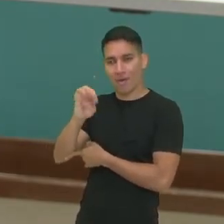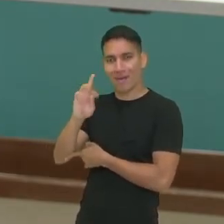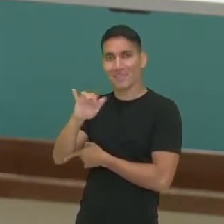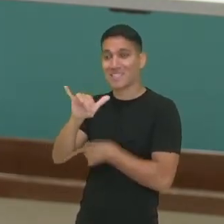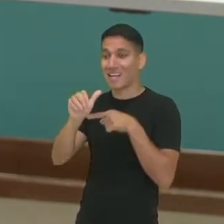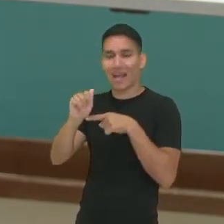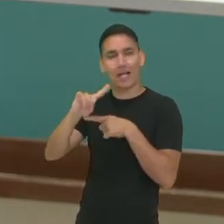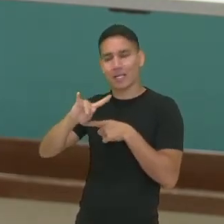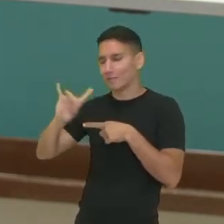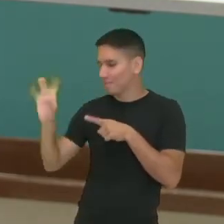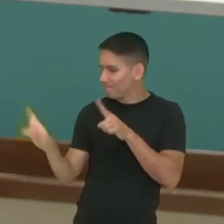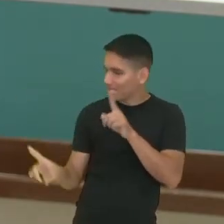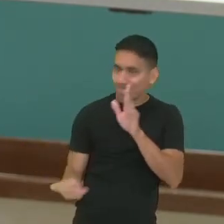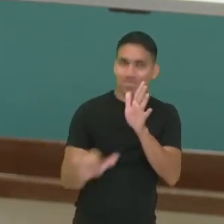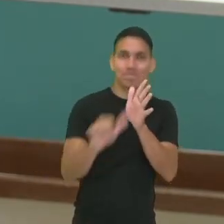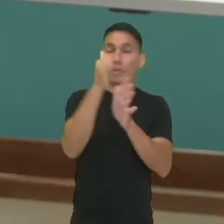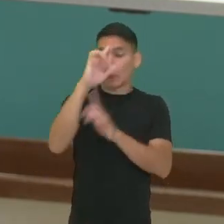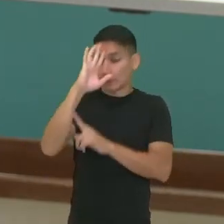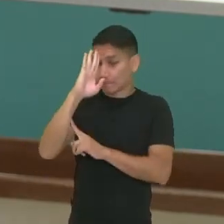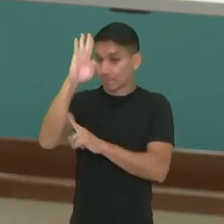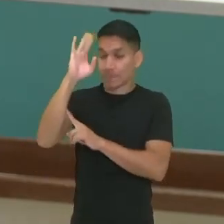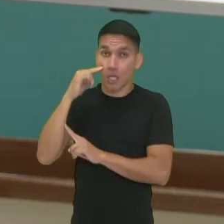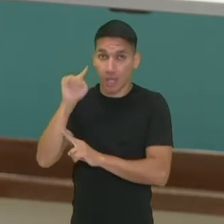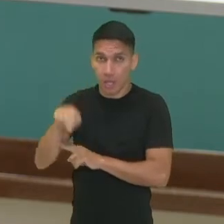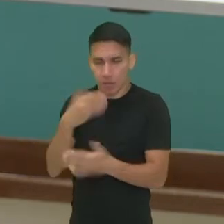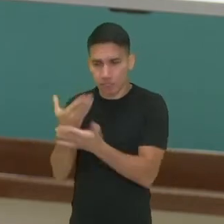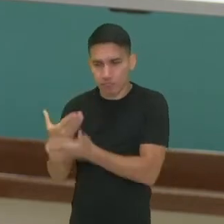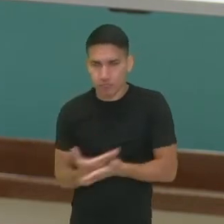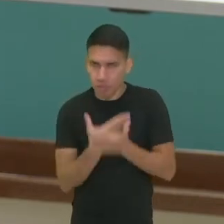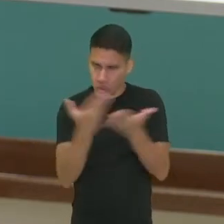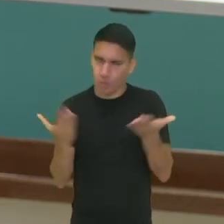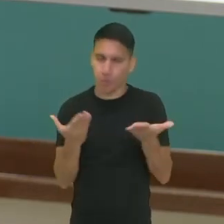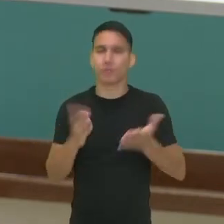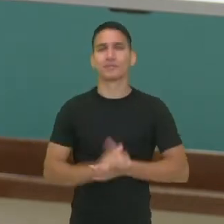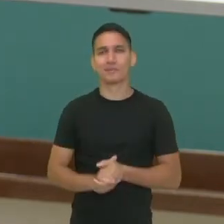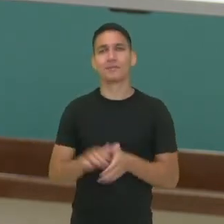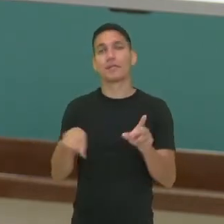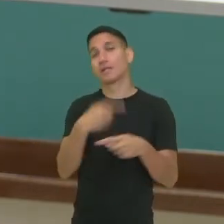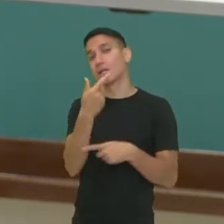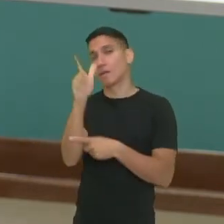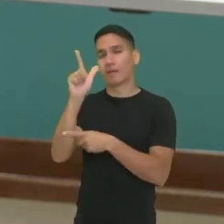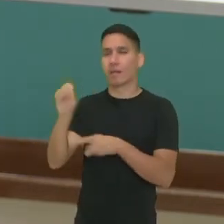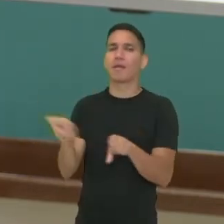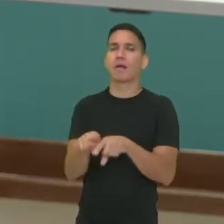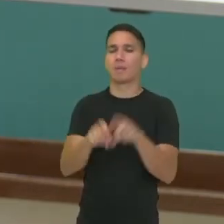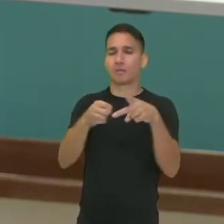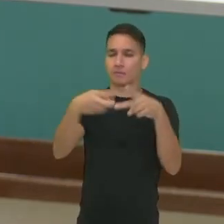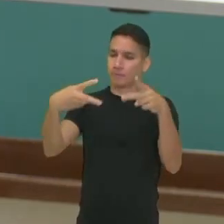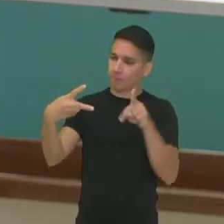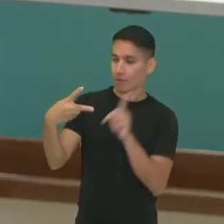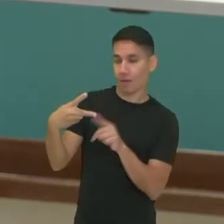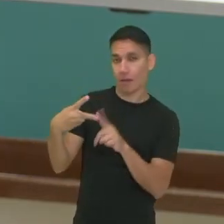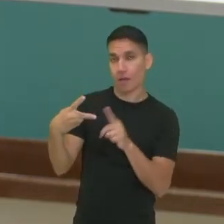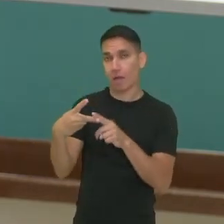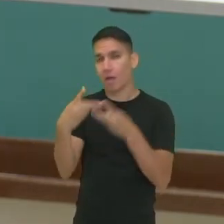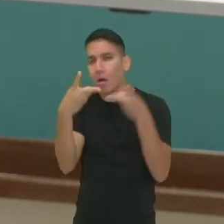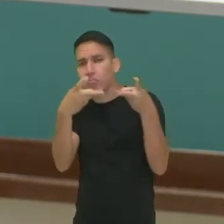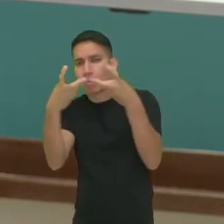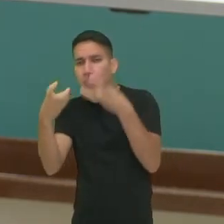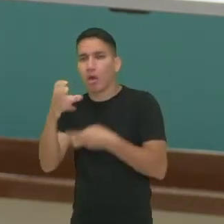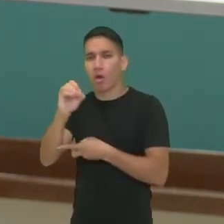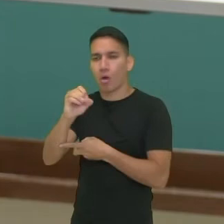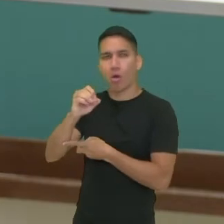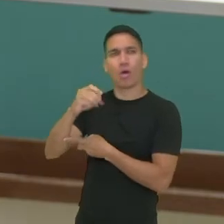da aula, desta aula, tá? E a isomeria ótica, que também nós iremos analisar